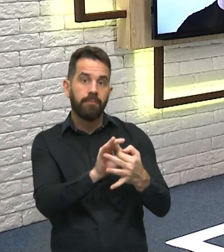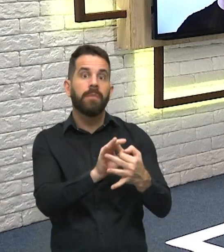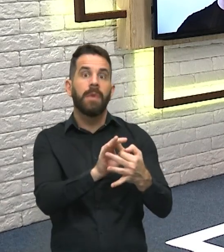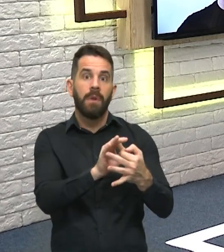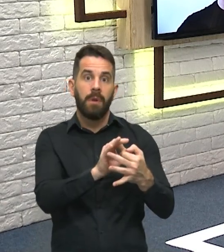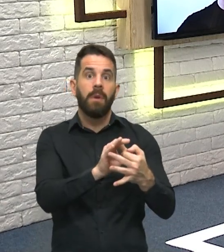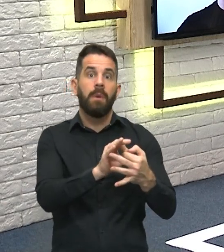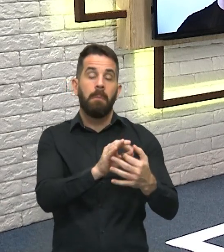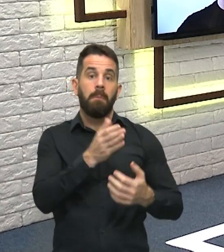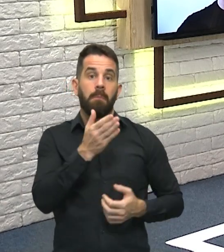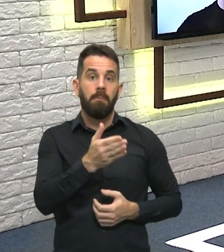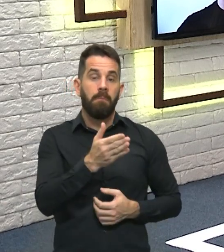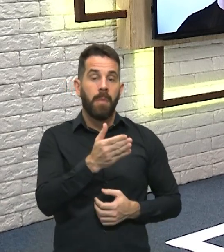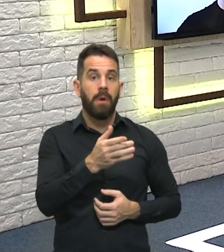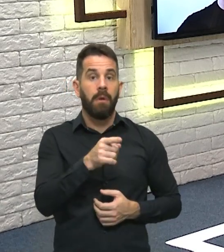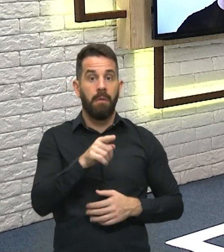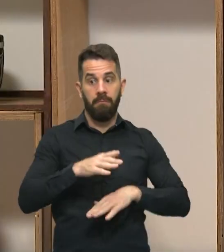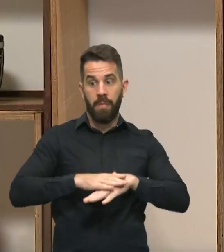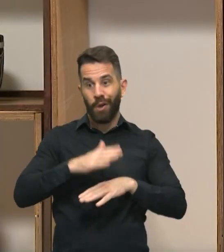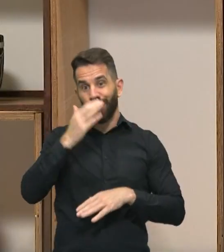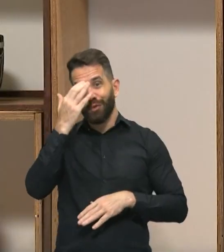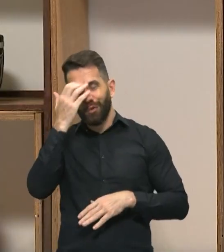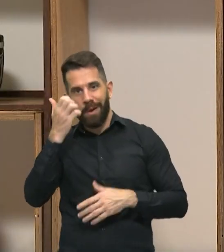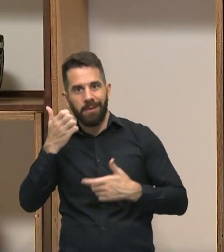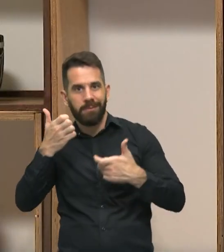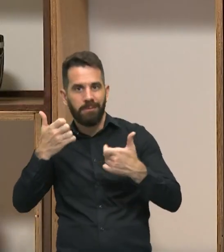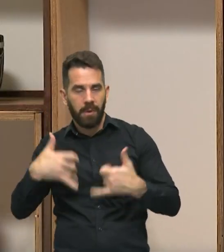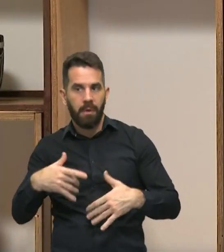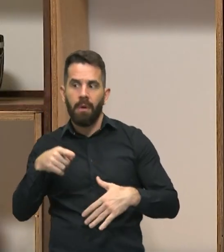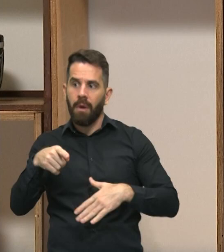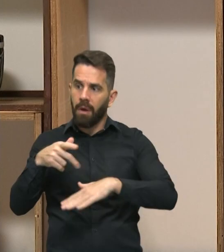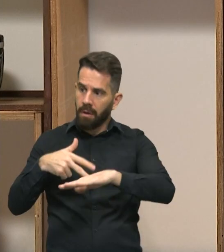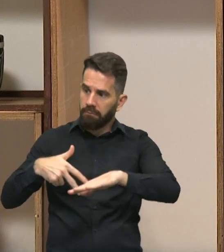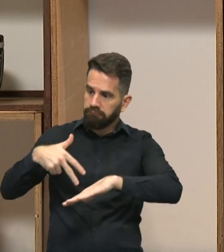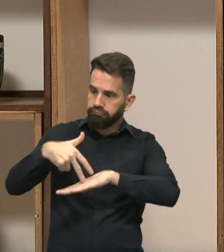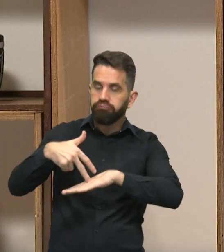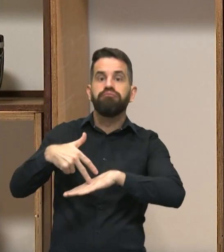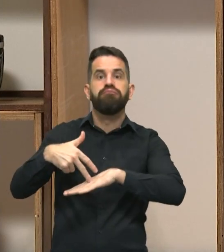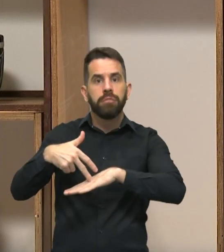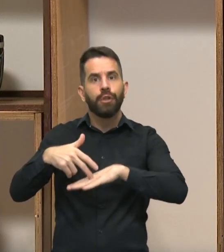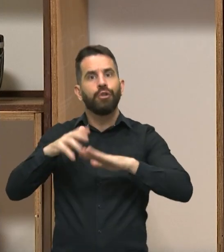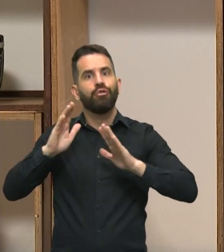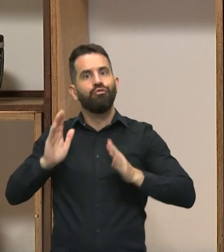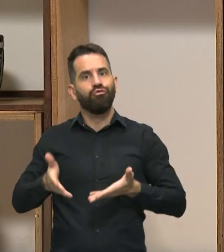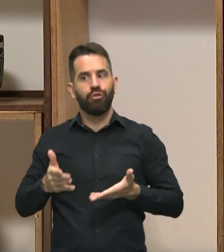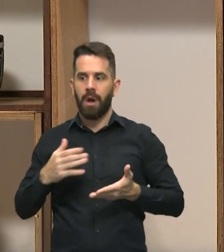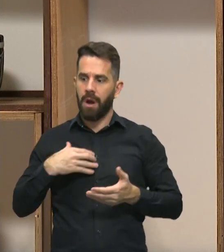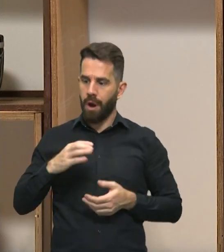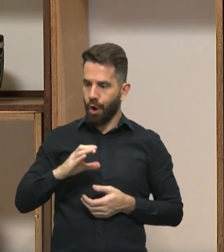Ele que hoje ocupa esse lugar de destaque dentro da universidade, né, como coordenador do Núcleo de